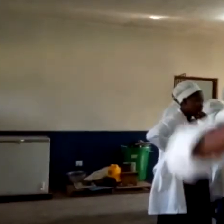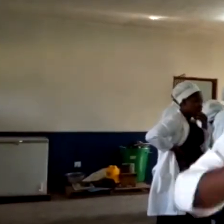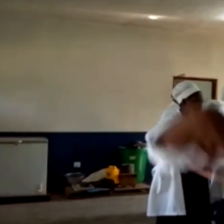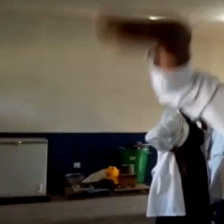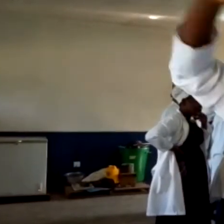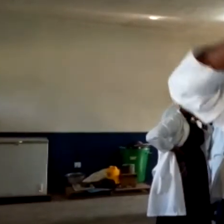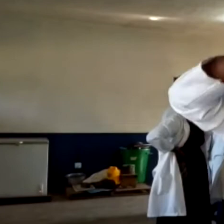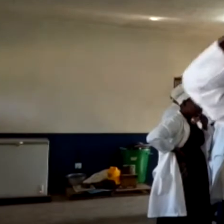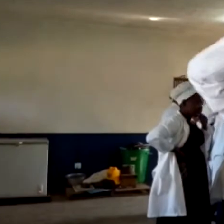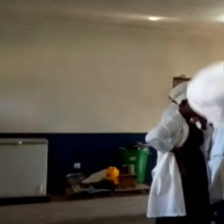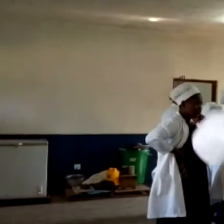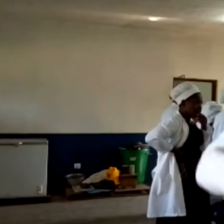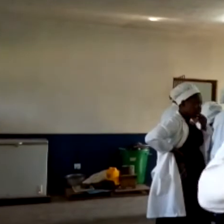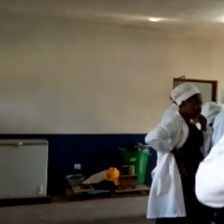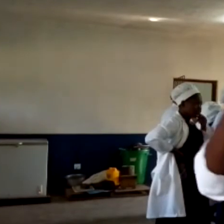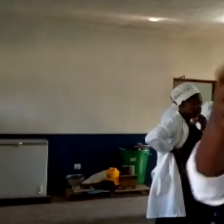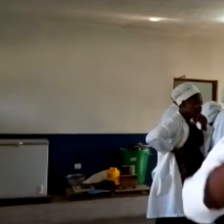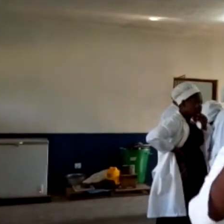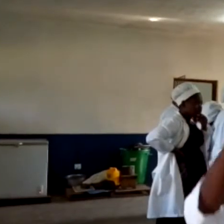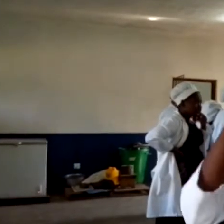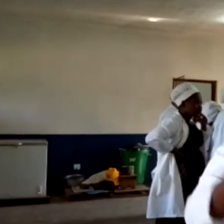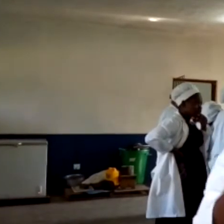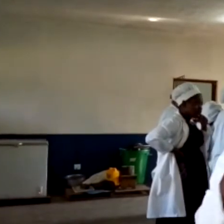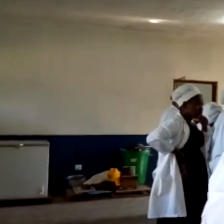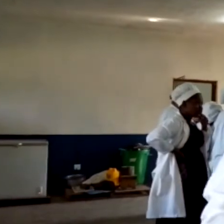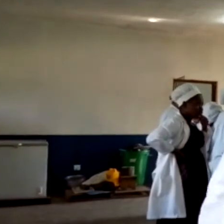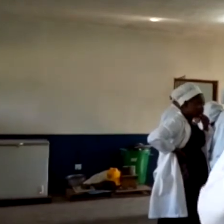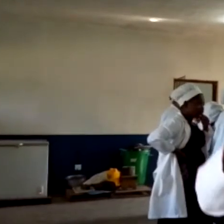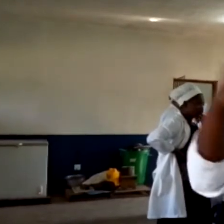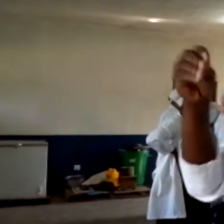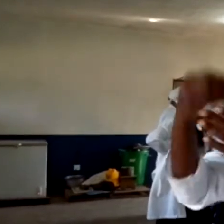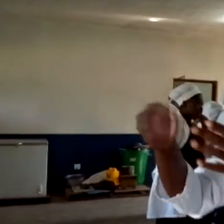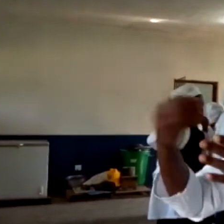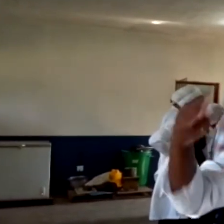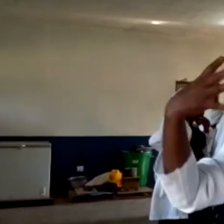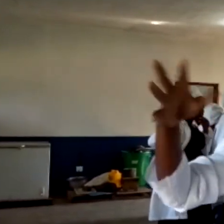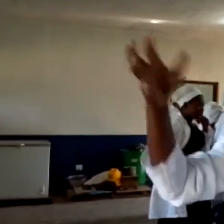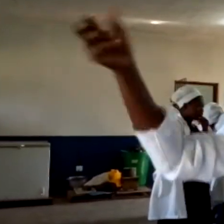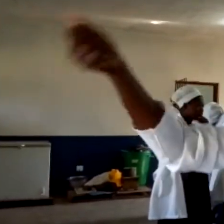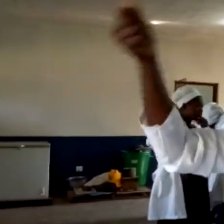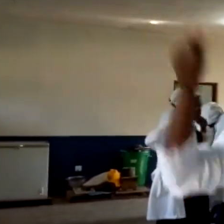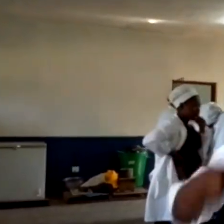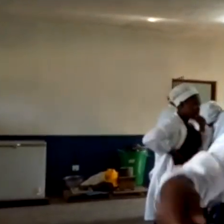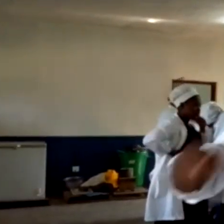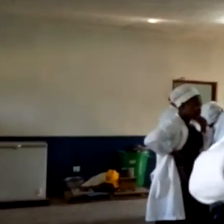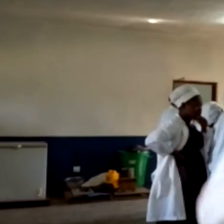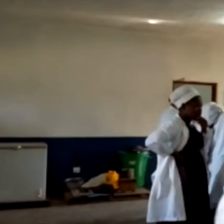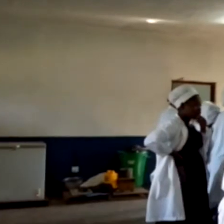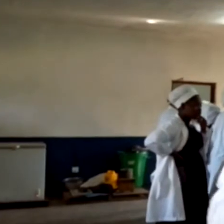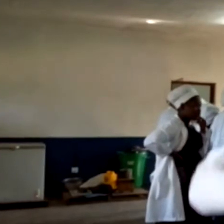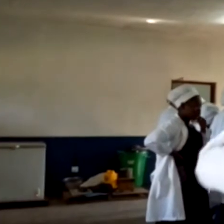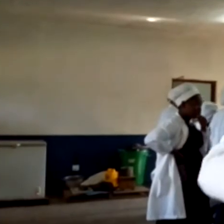Contribuímos algum dinheiro, compramos produtos, preparamos comida e vendemos.